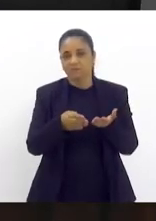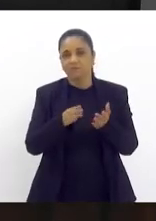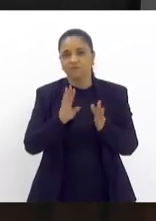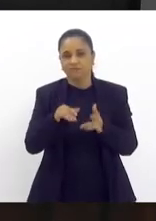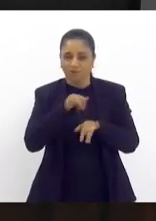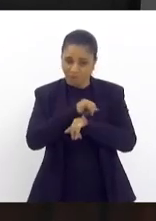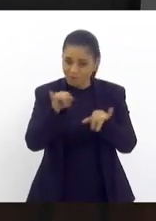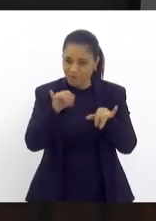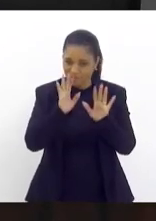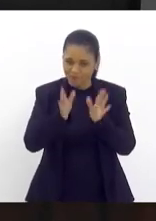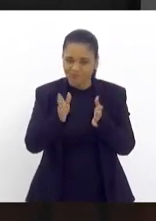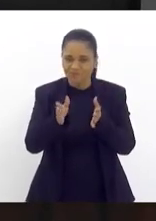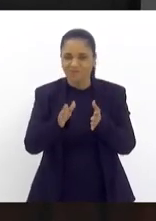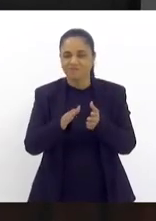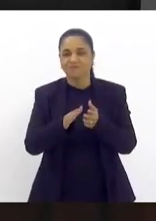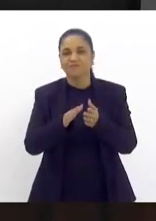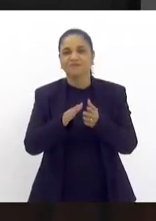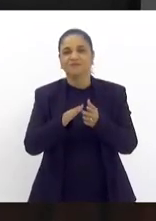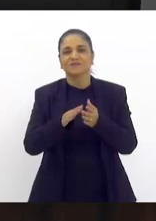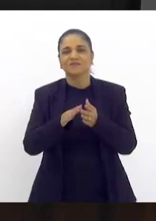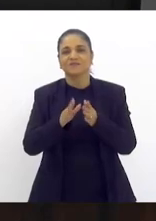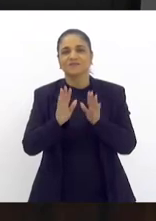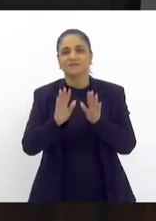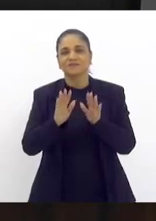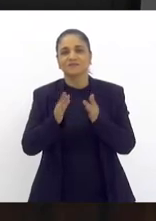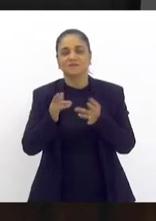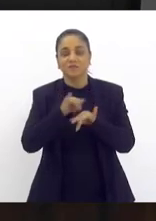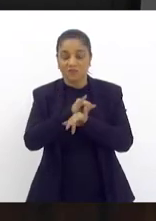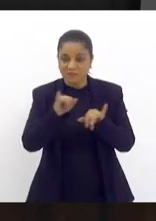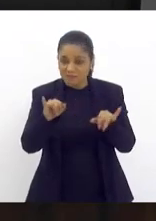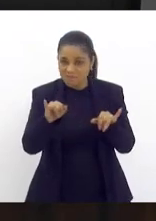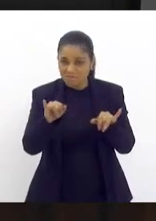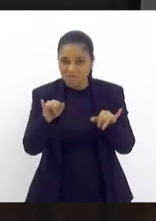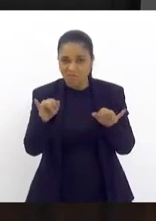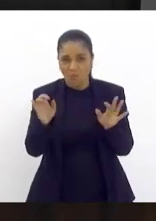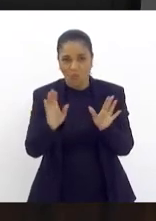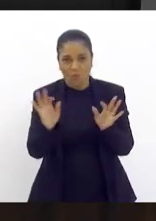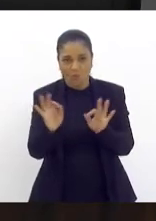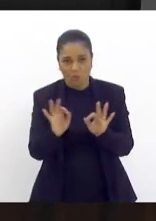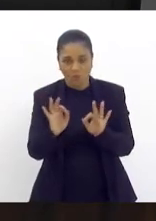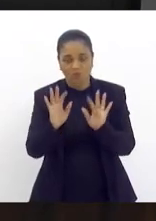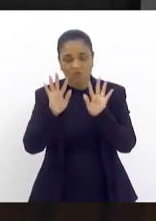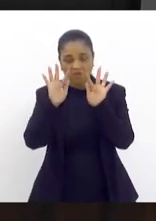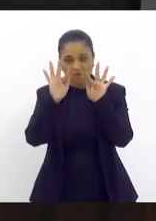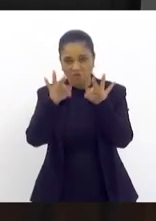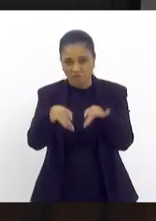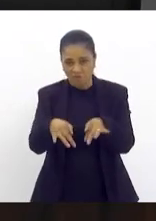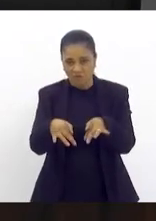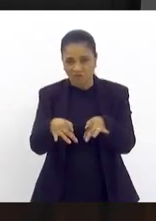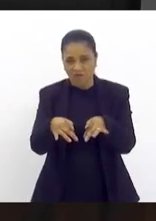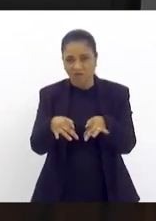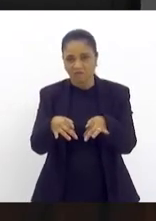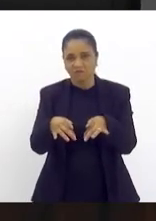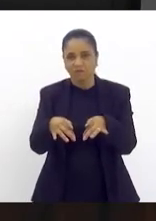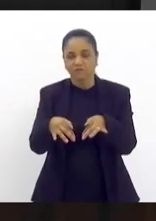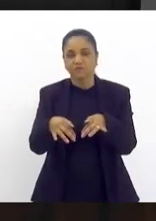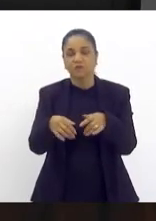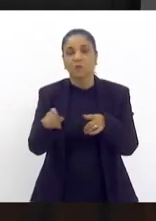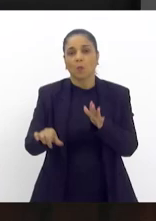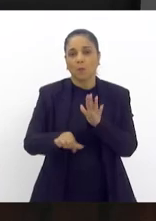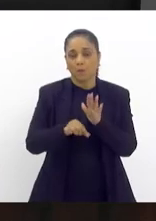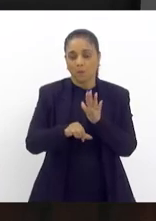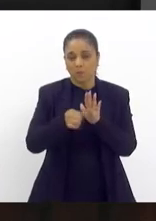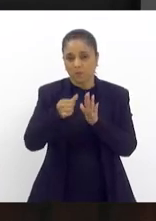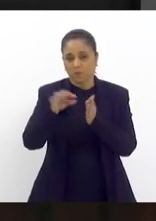Já cantei. Nada mais havendo a tratar na ordem do dia, passa-se ao expediente final, Com o primeiro orador inscrito, o